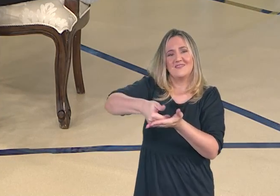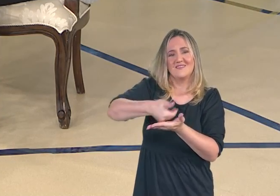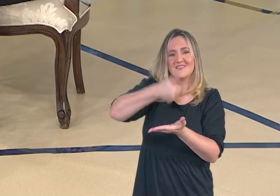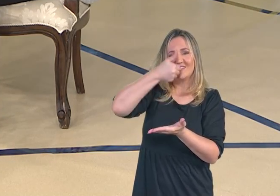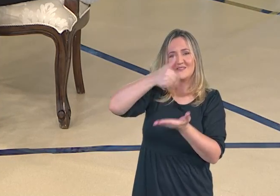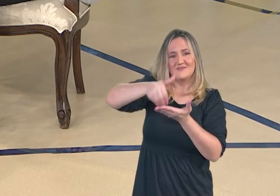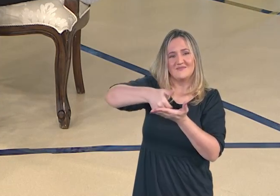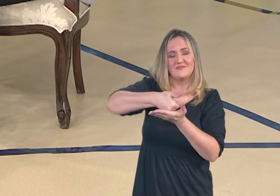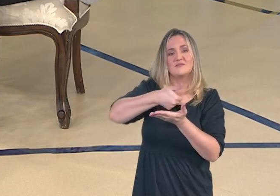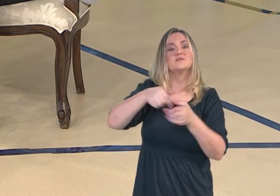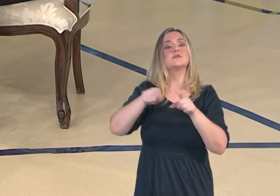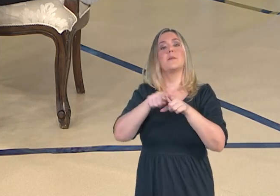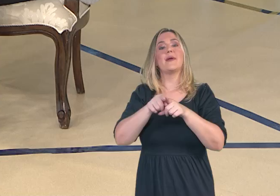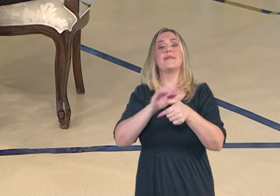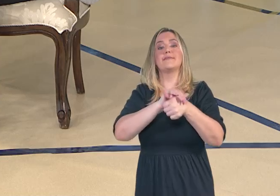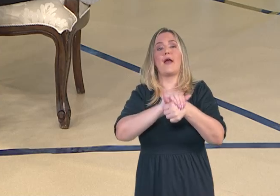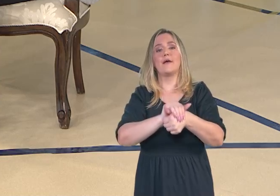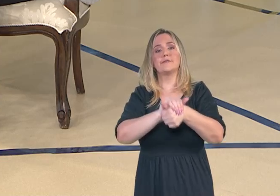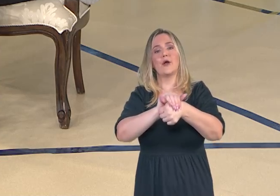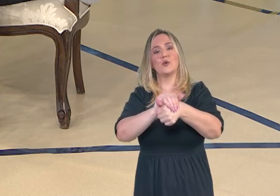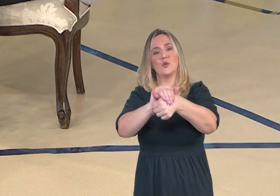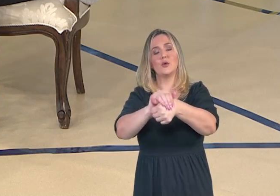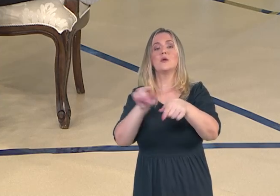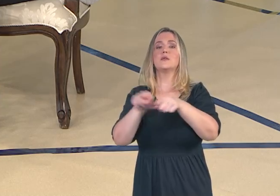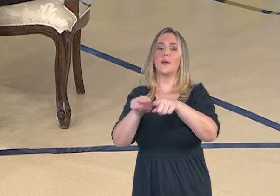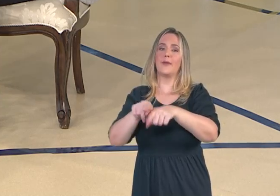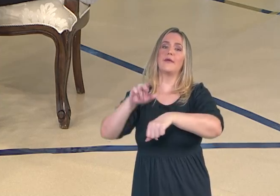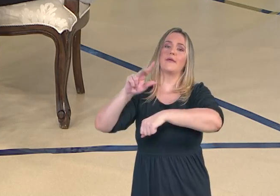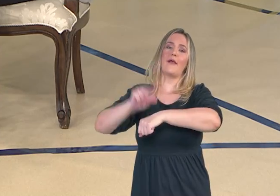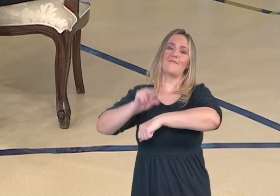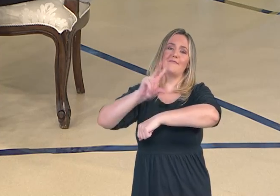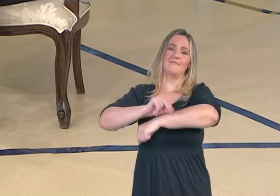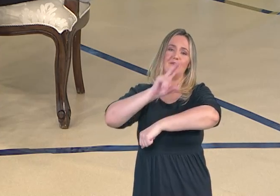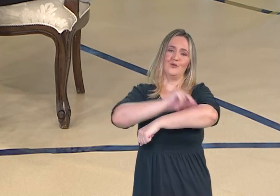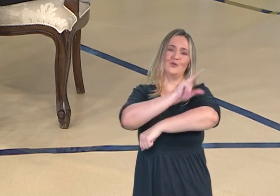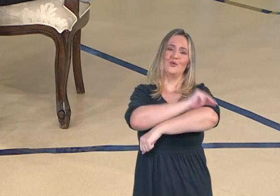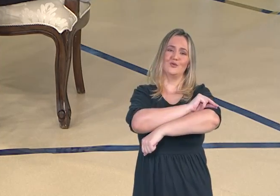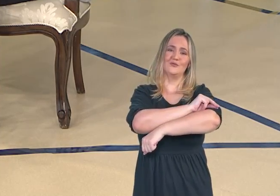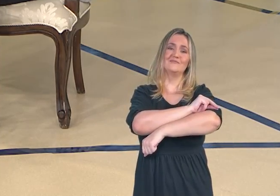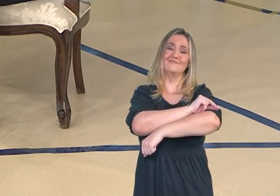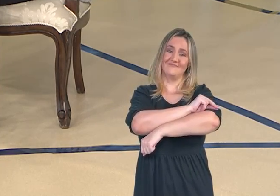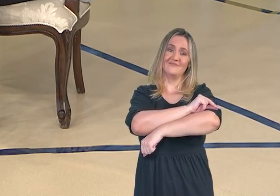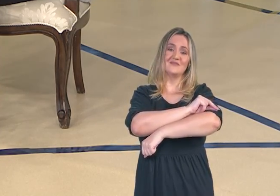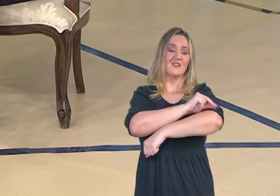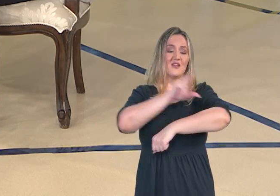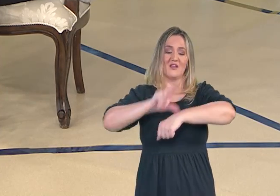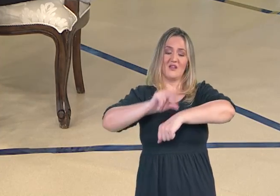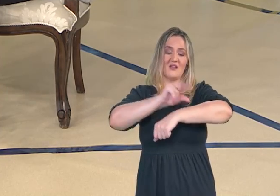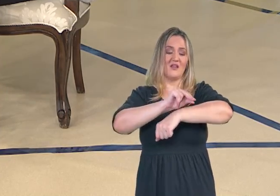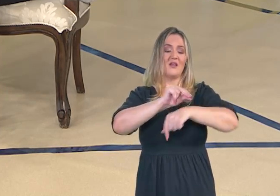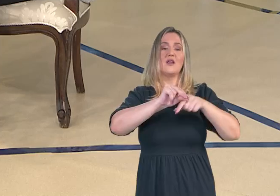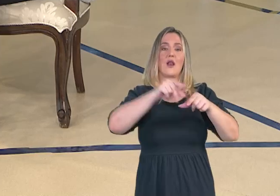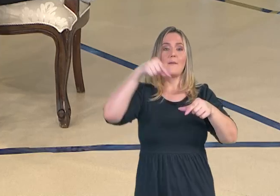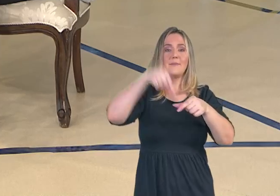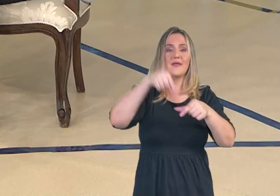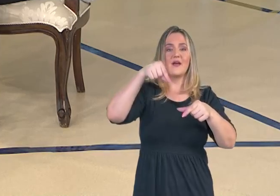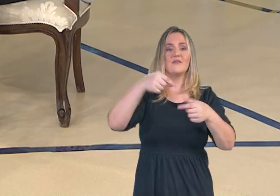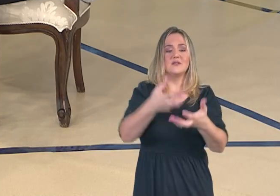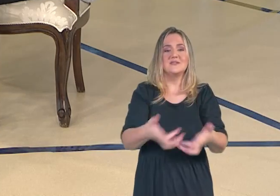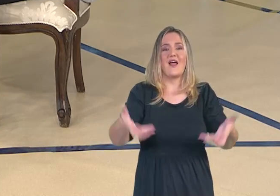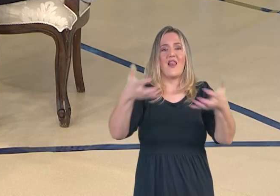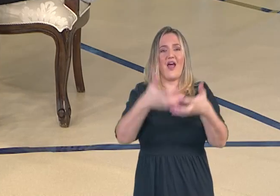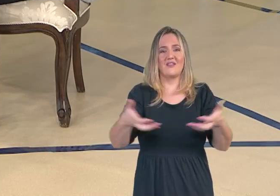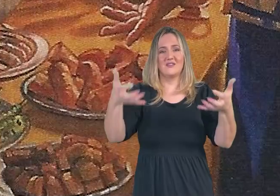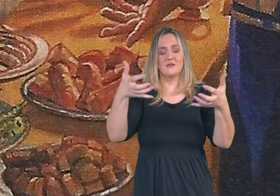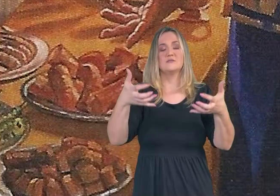crustáceo, tartarugas e até gafanhotos. Aliás, os gafanhotos eram picados e oferecidos numa espécie de salada,